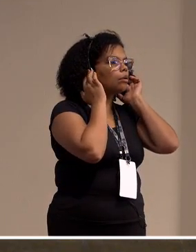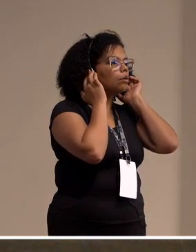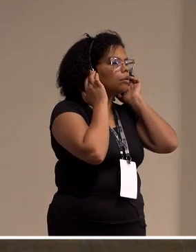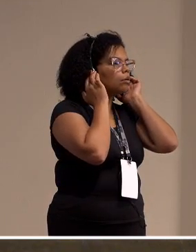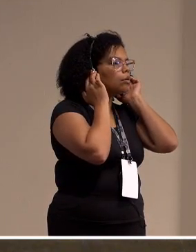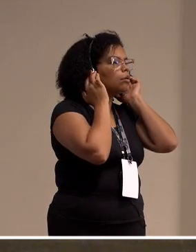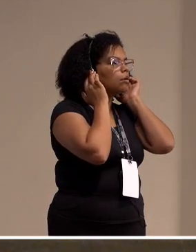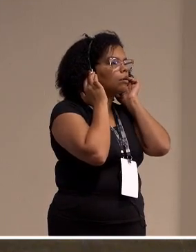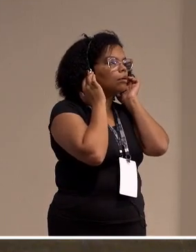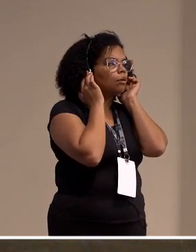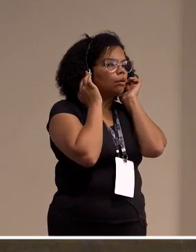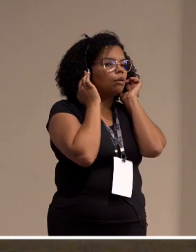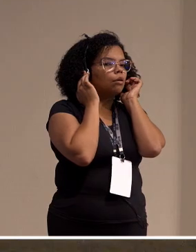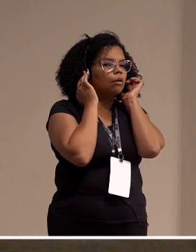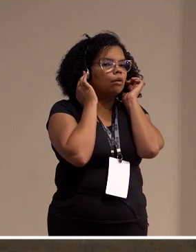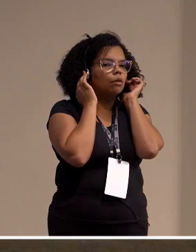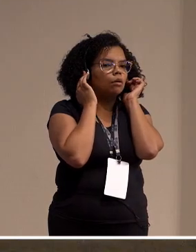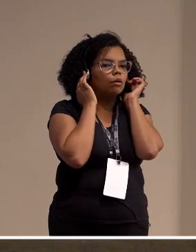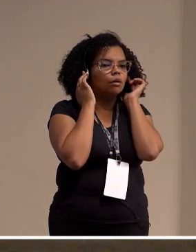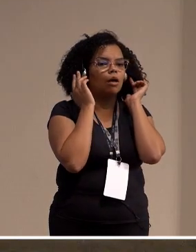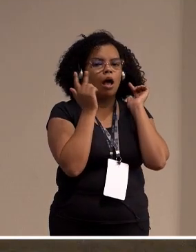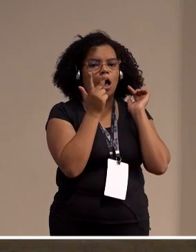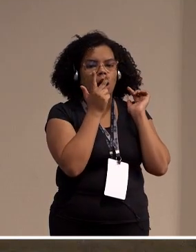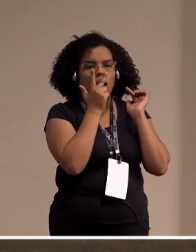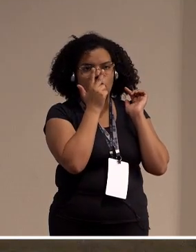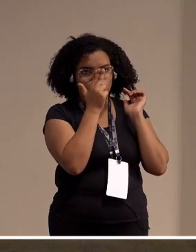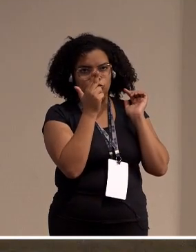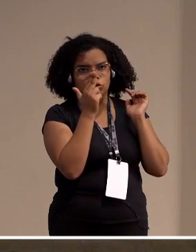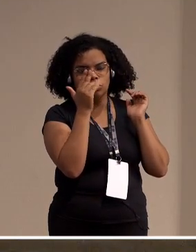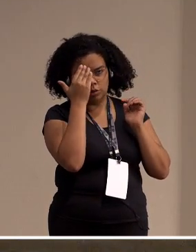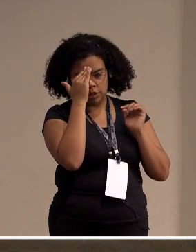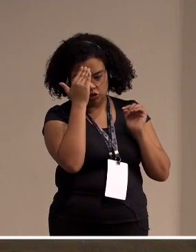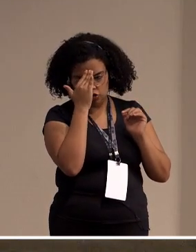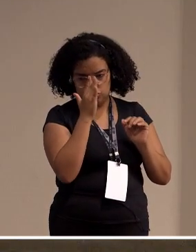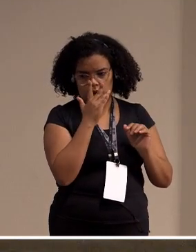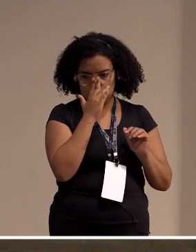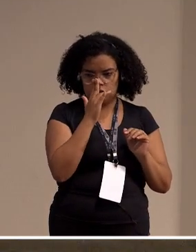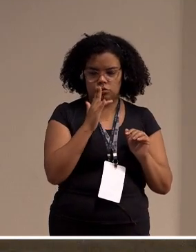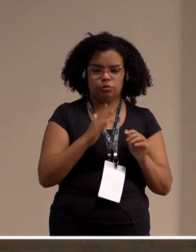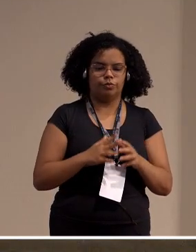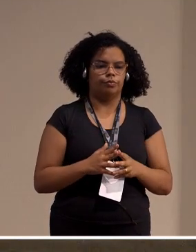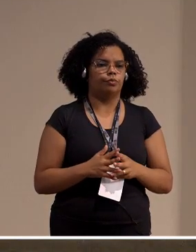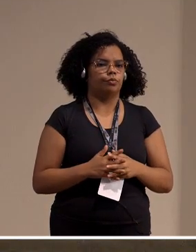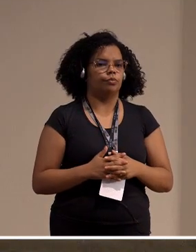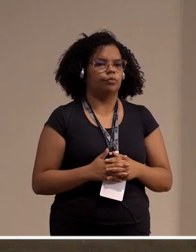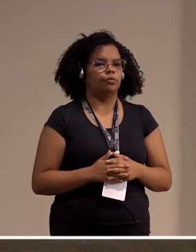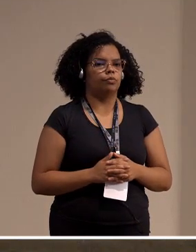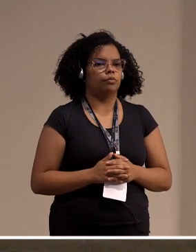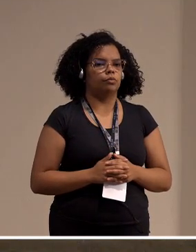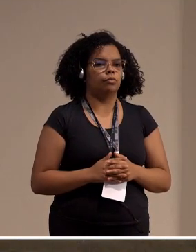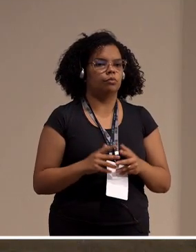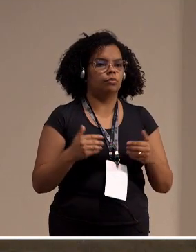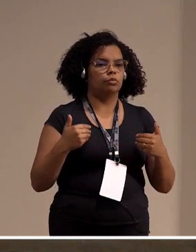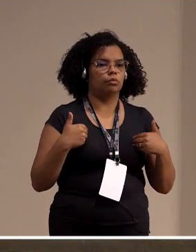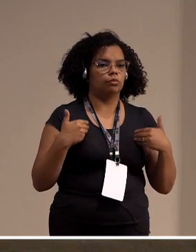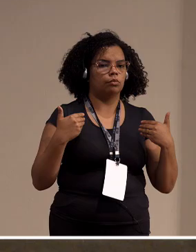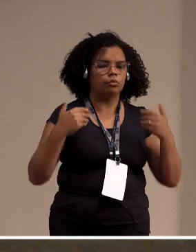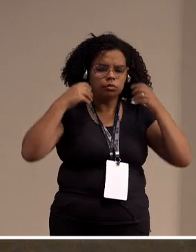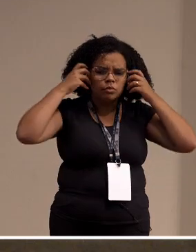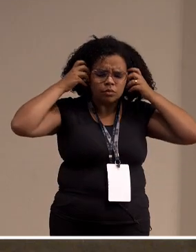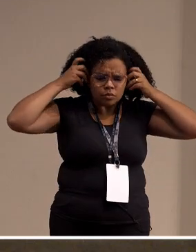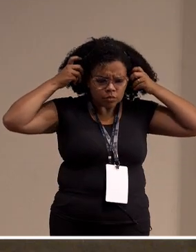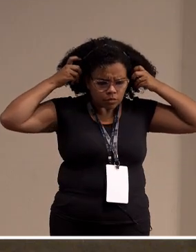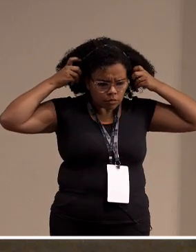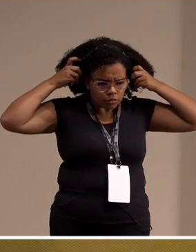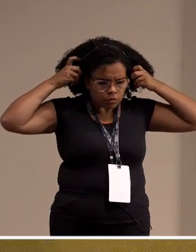Oh, okay. I think I got it. Acho que agora eu consegui entender. Obrigado. My literary project, então, meu projeto de